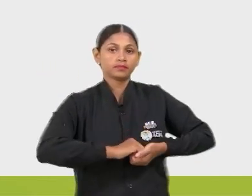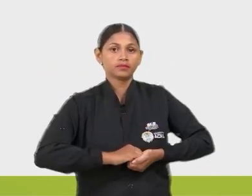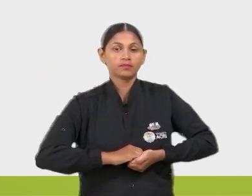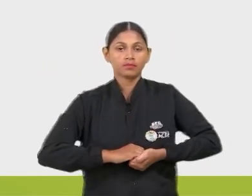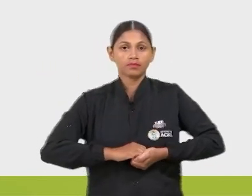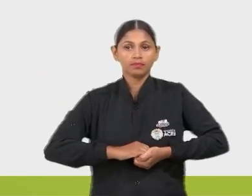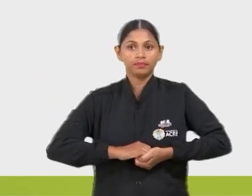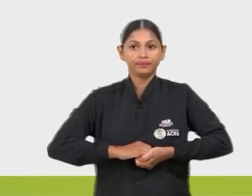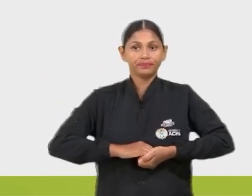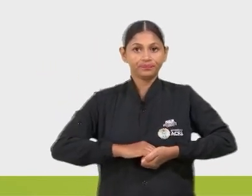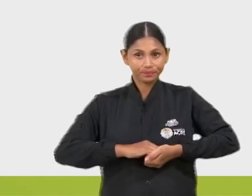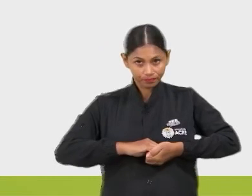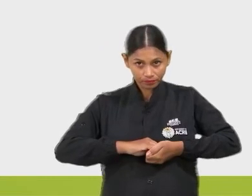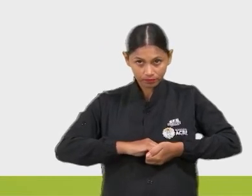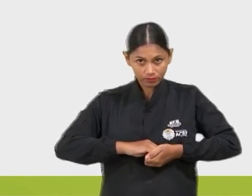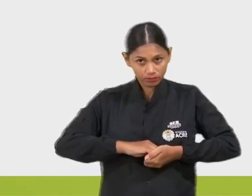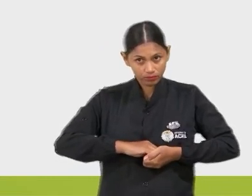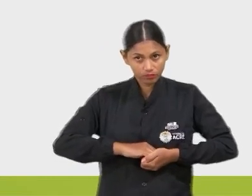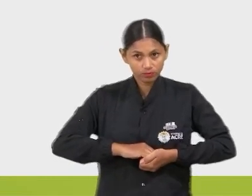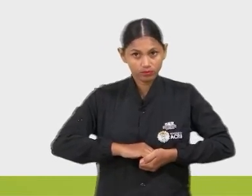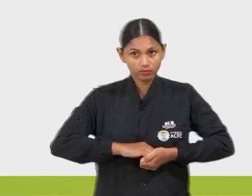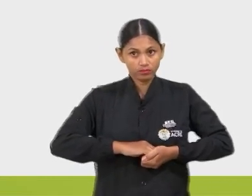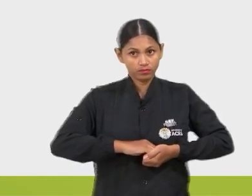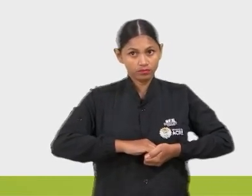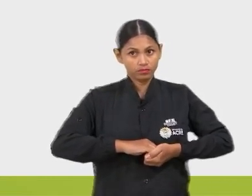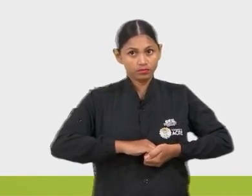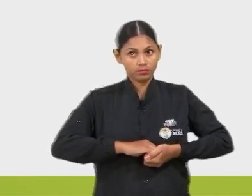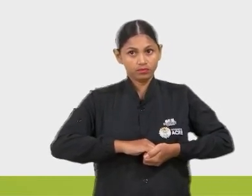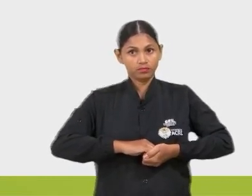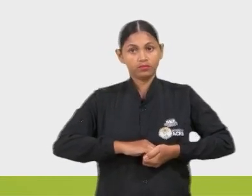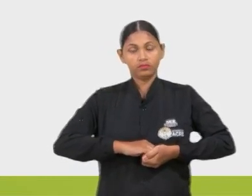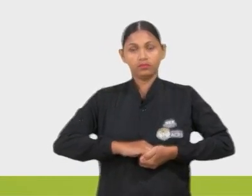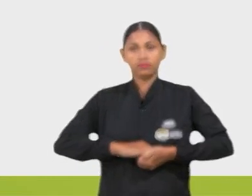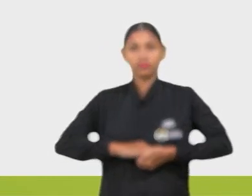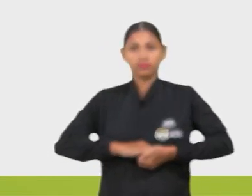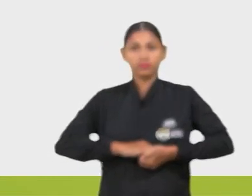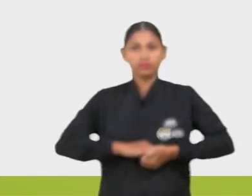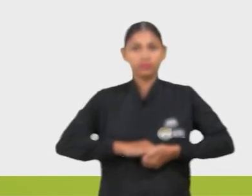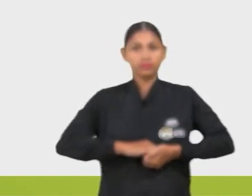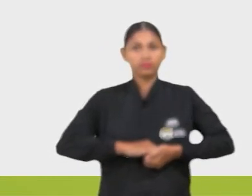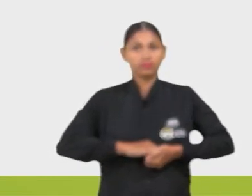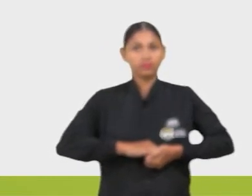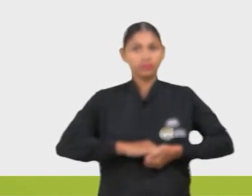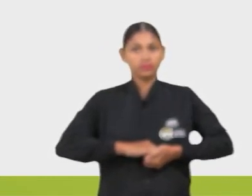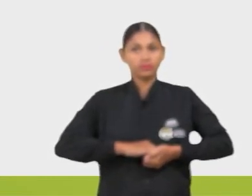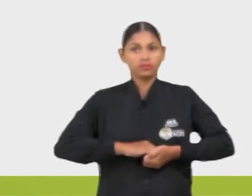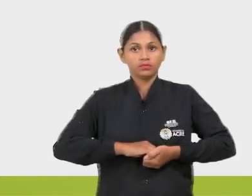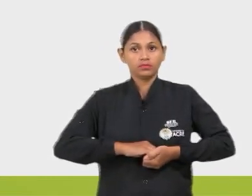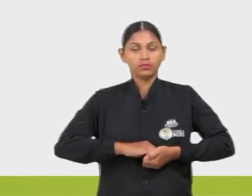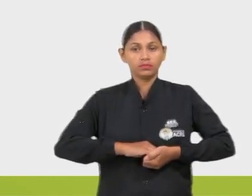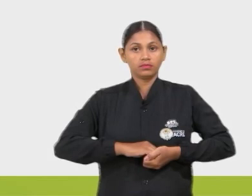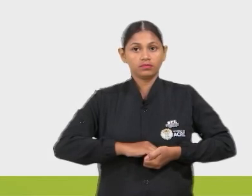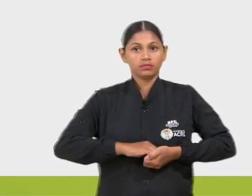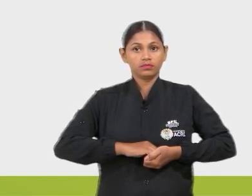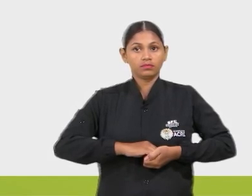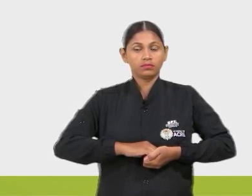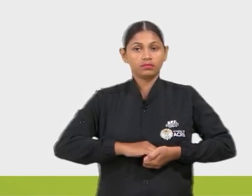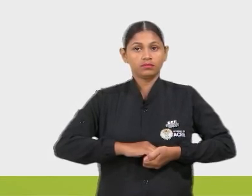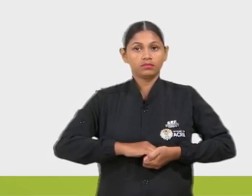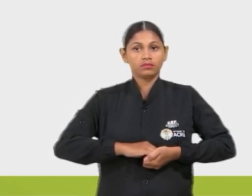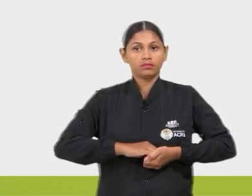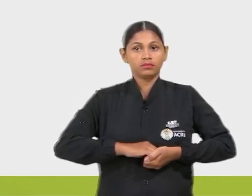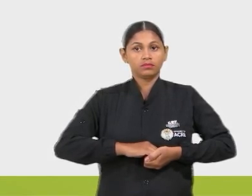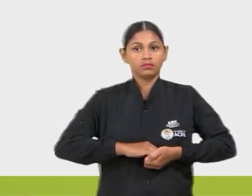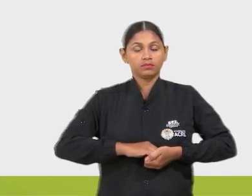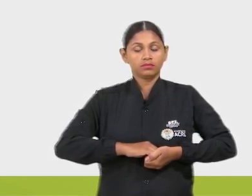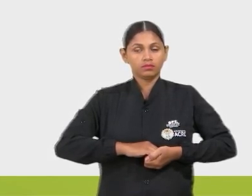3 retângulos e 2 trapézios retangulares. Letra E, 2 retângulos, 2 quadrados e 2 trapézios. Vamos ver como é que funciona aqui, ó.